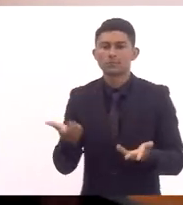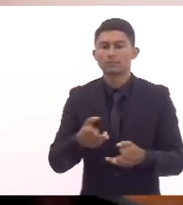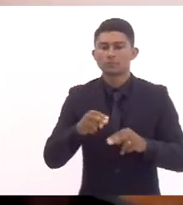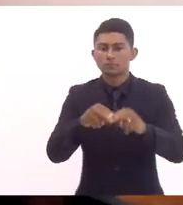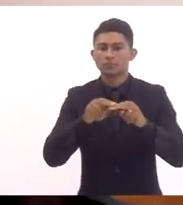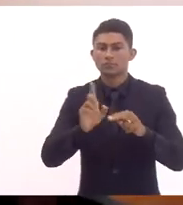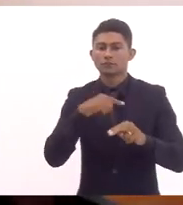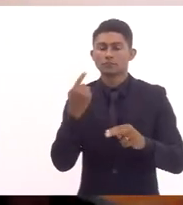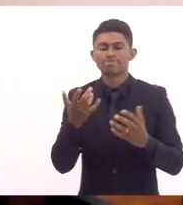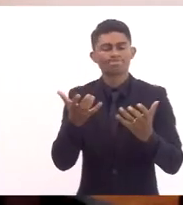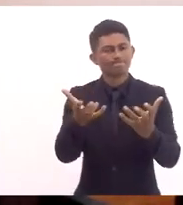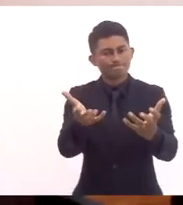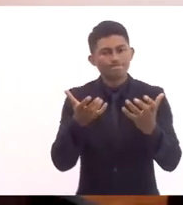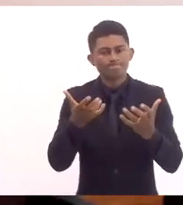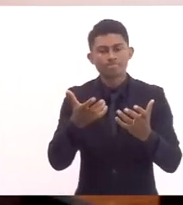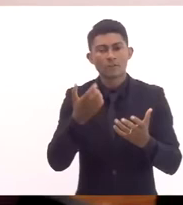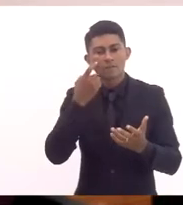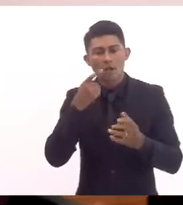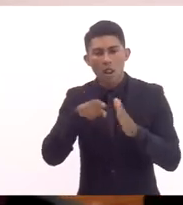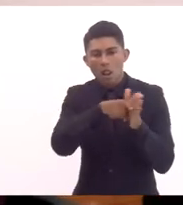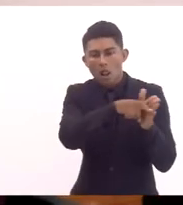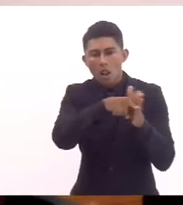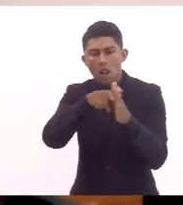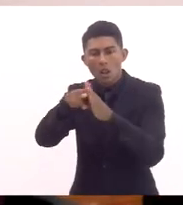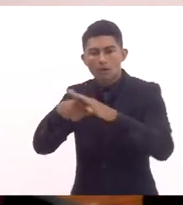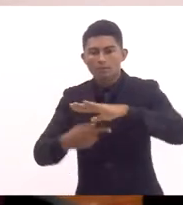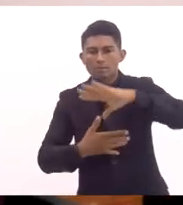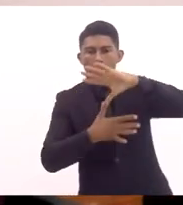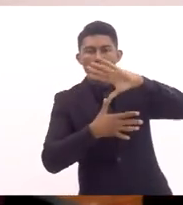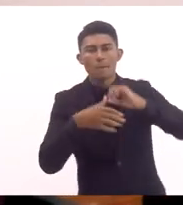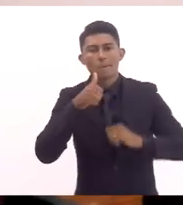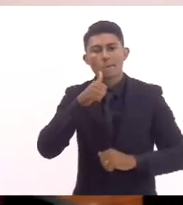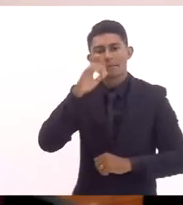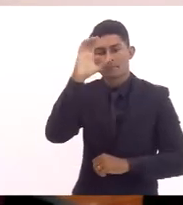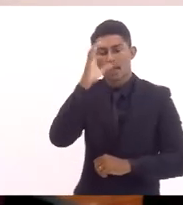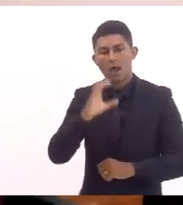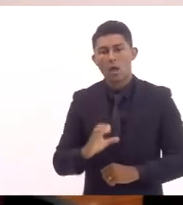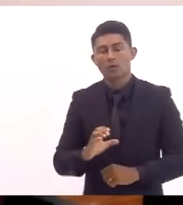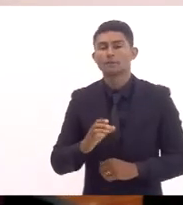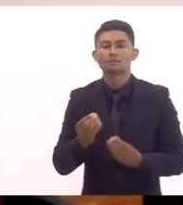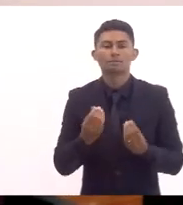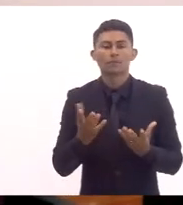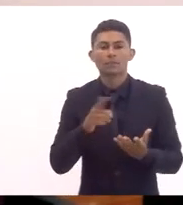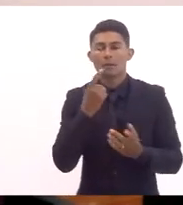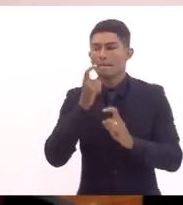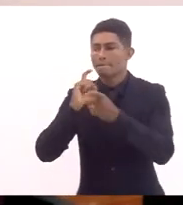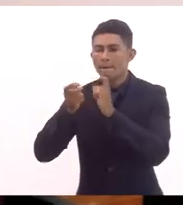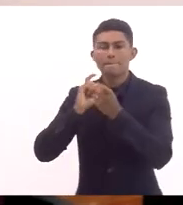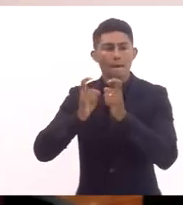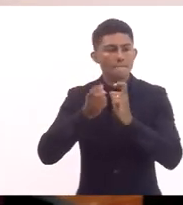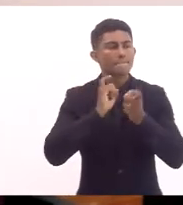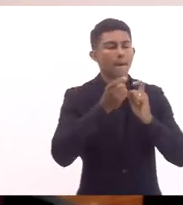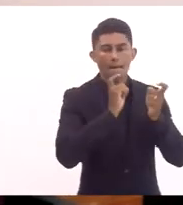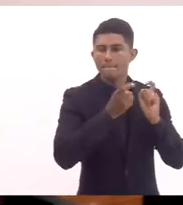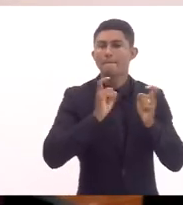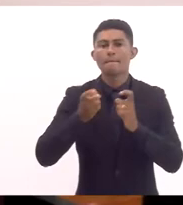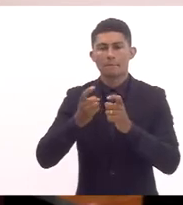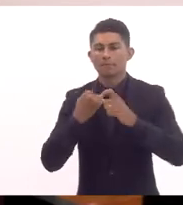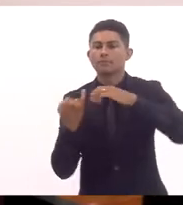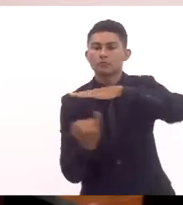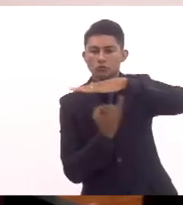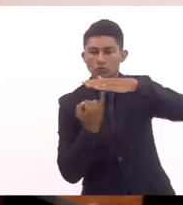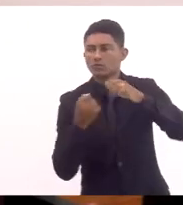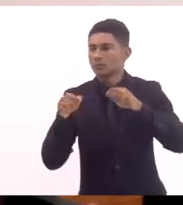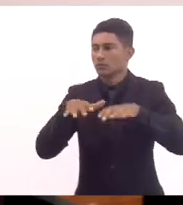tem apostado tanto em fazer o mapa da mulher carioca até para entrar num debate muito mais consolidado junto às